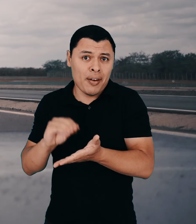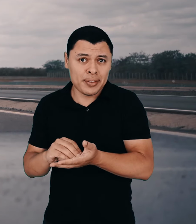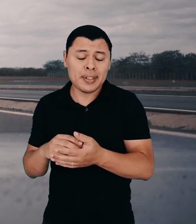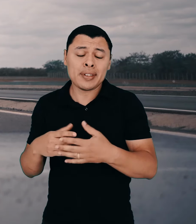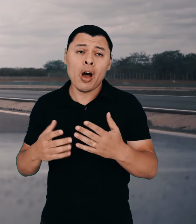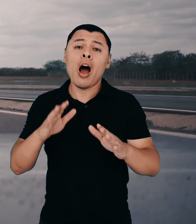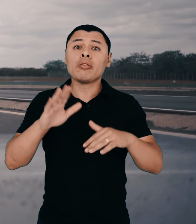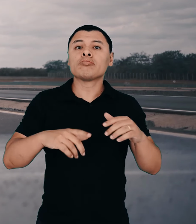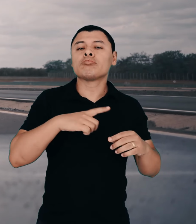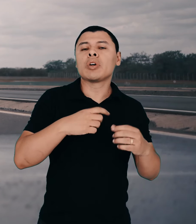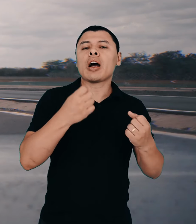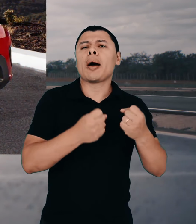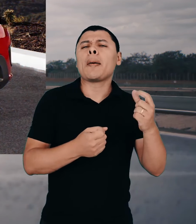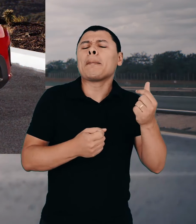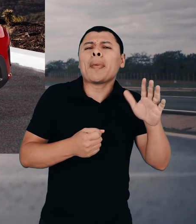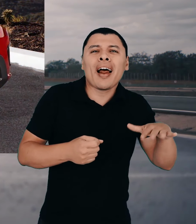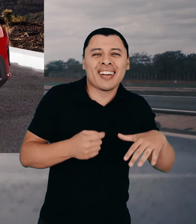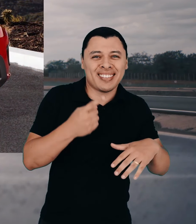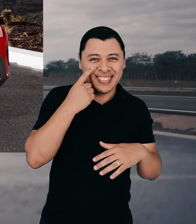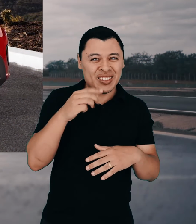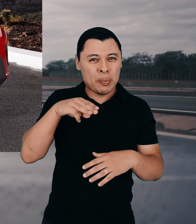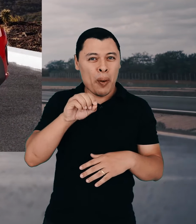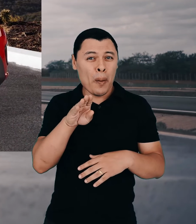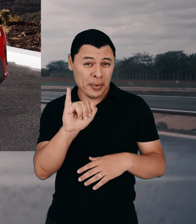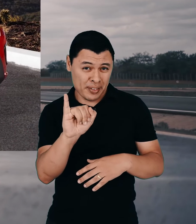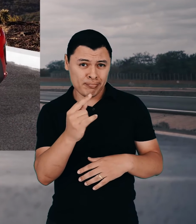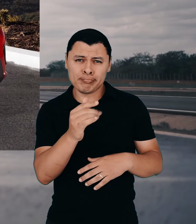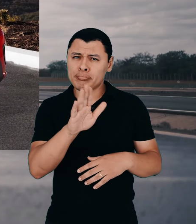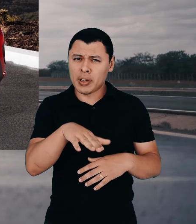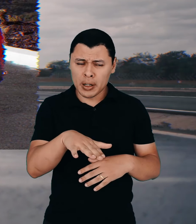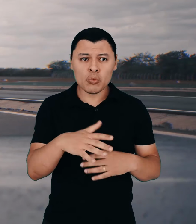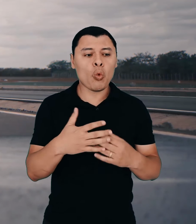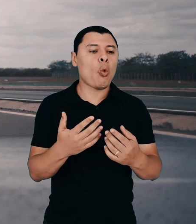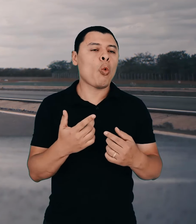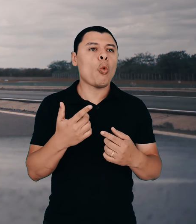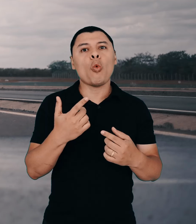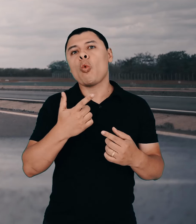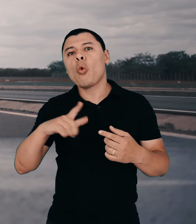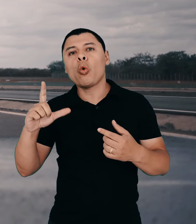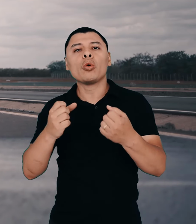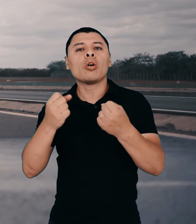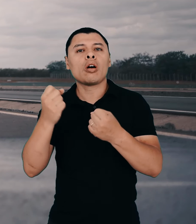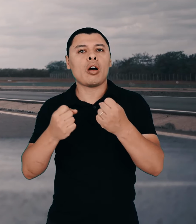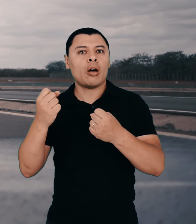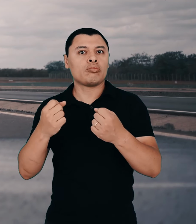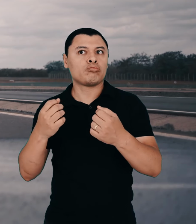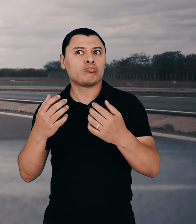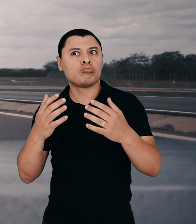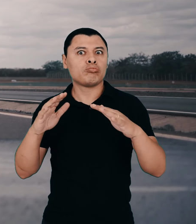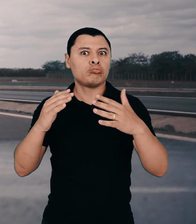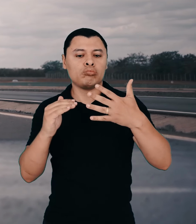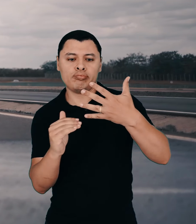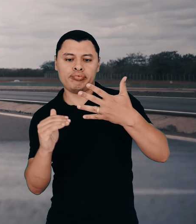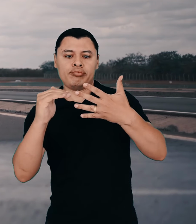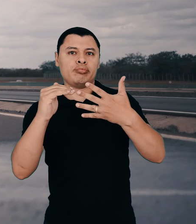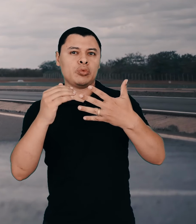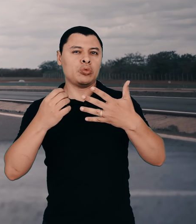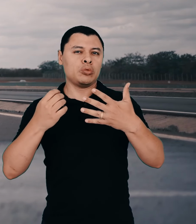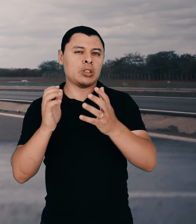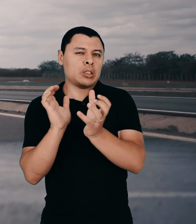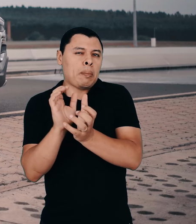muito baratos, como por exemplo o Mobi, ou então você já salta aí para os veículos do segmento B mais elevados em termos